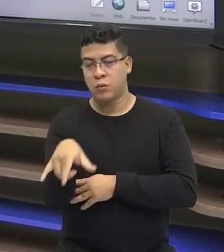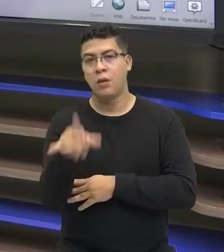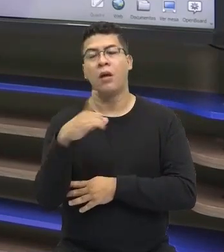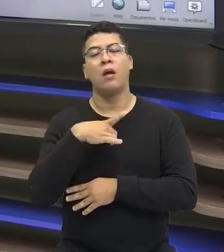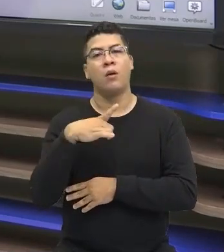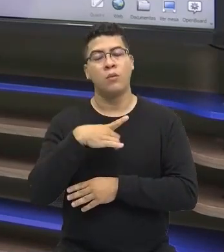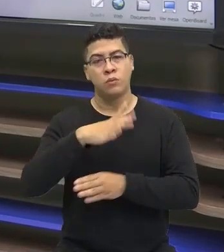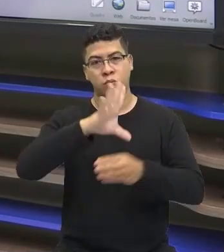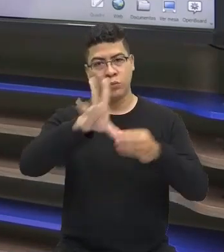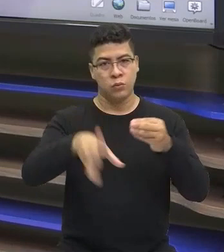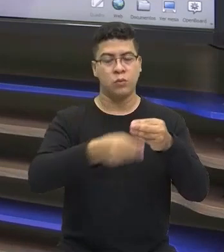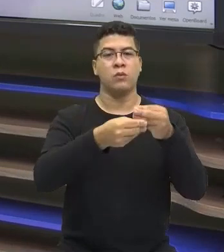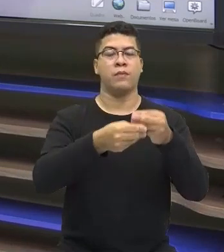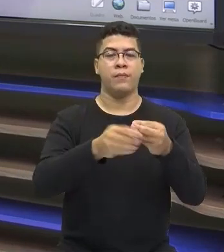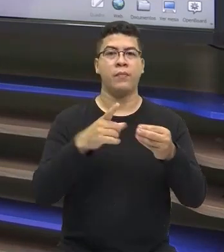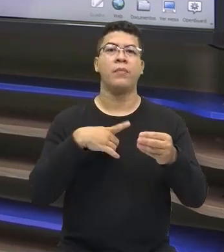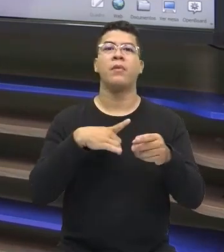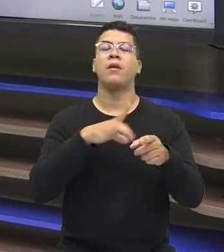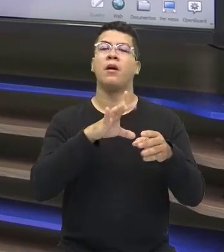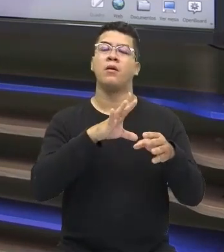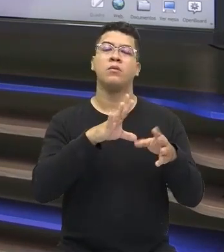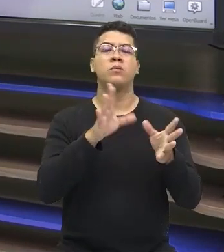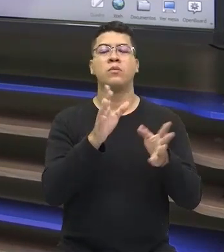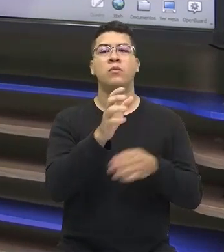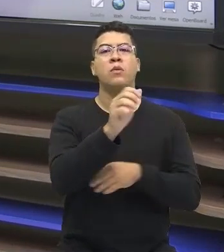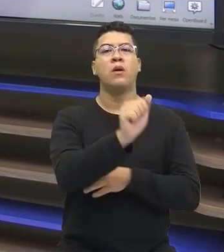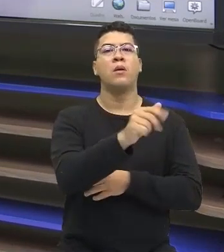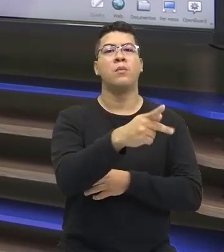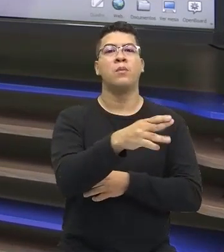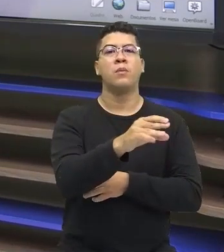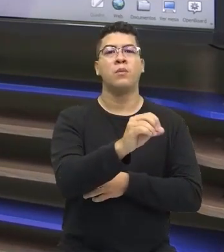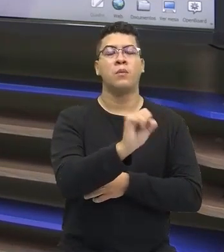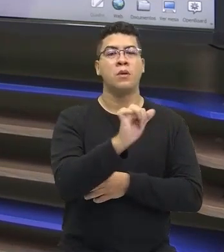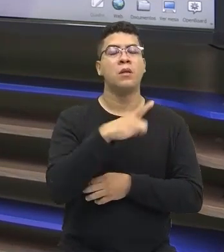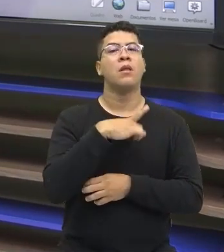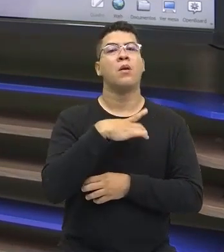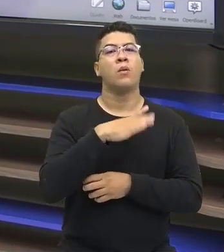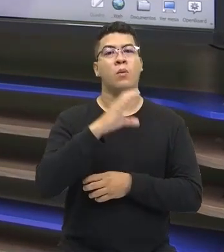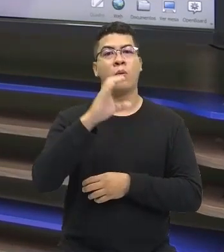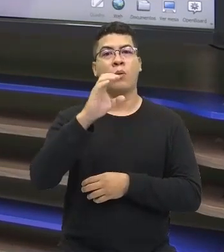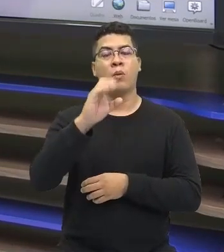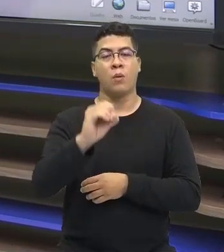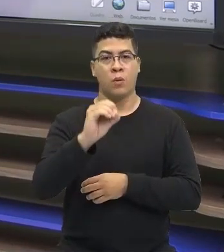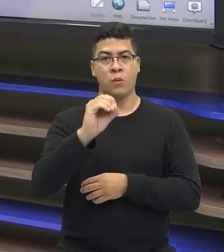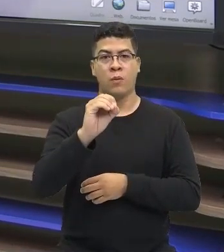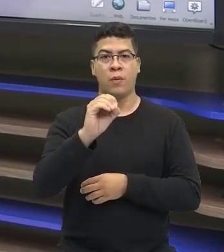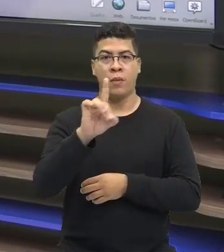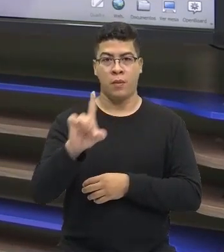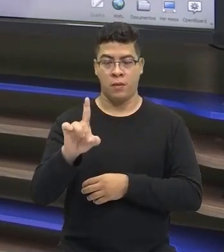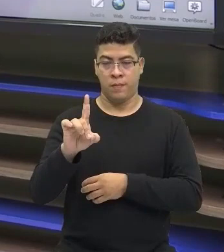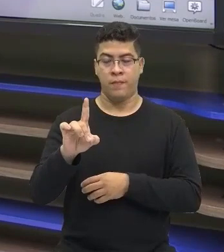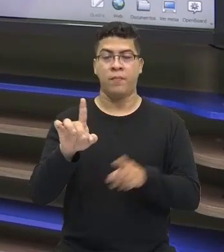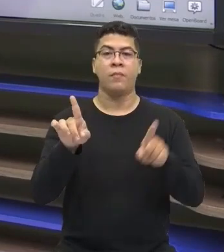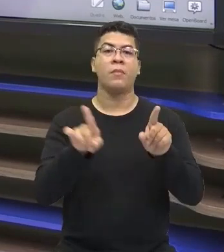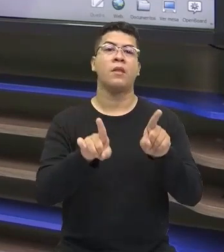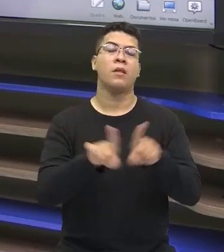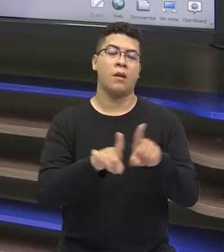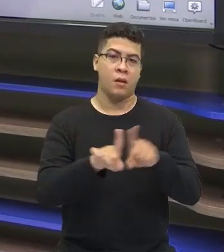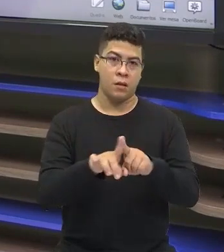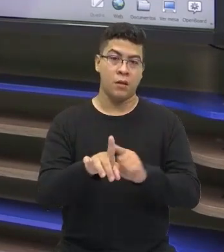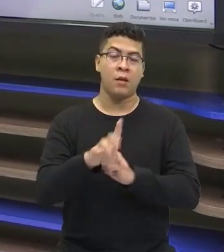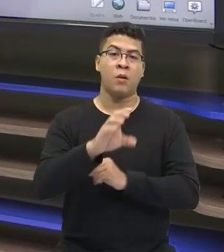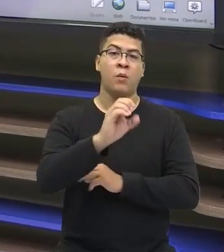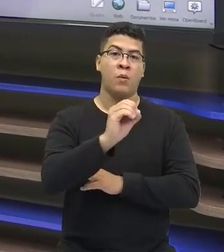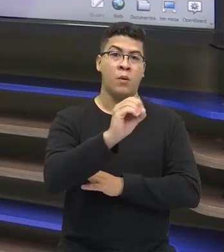nominal, temos o aposto, temos ali o objeto direto, temos o objeto indireto,